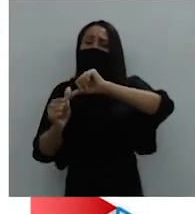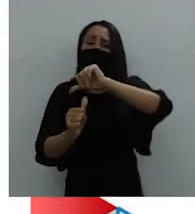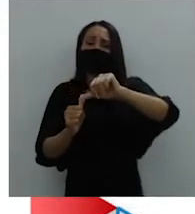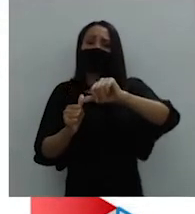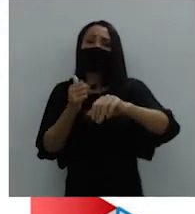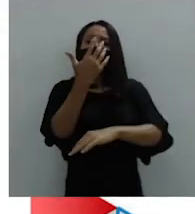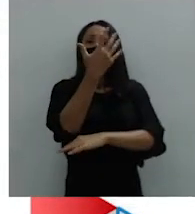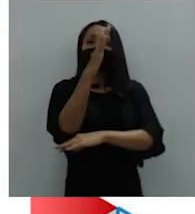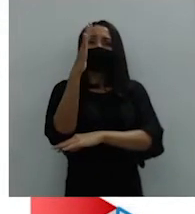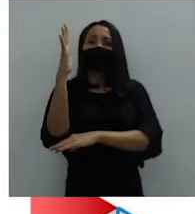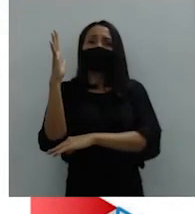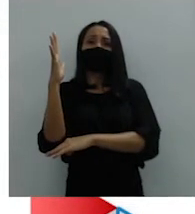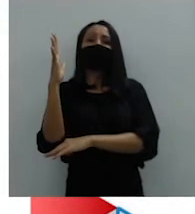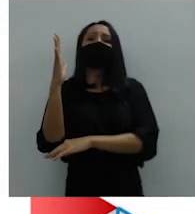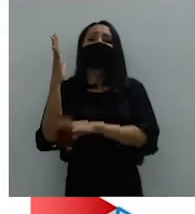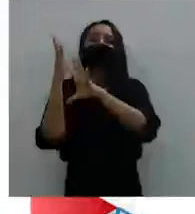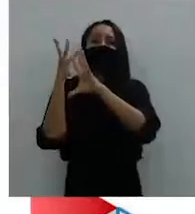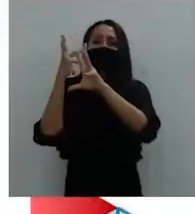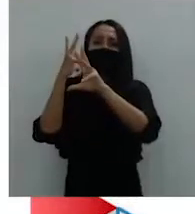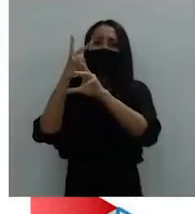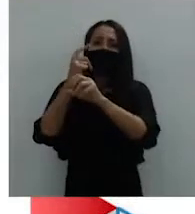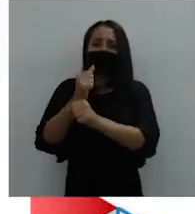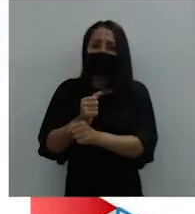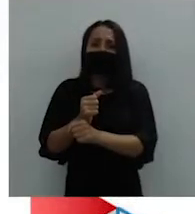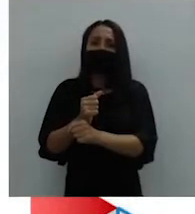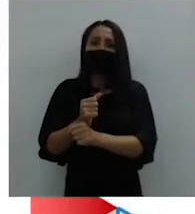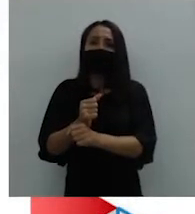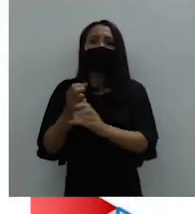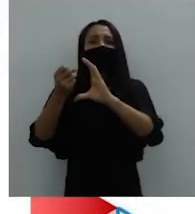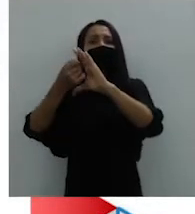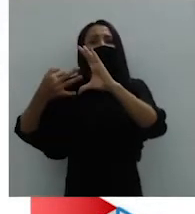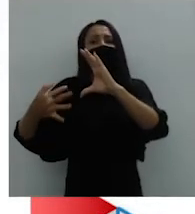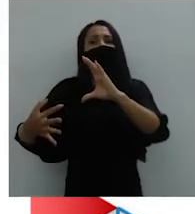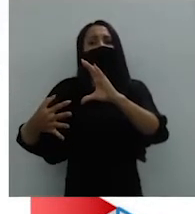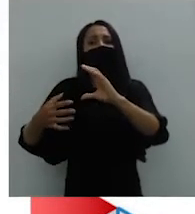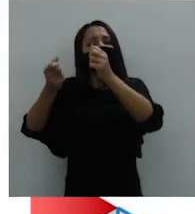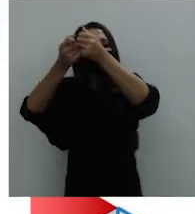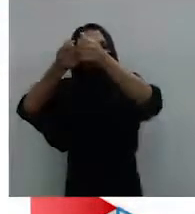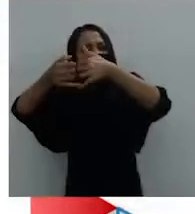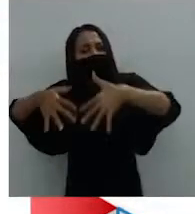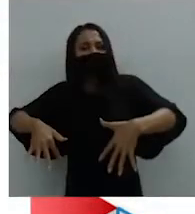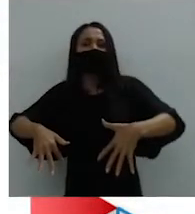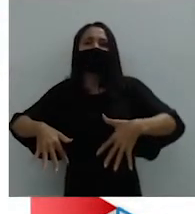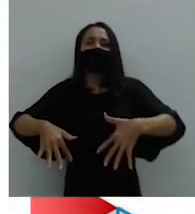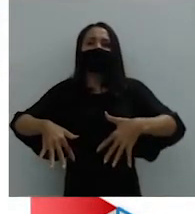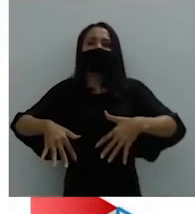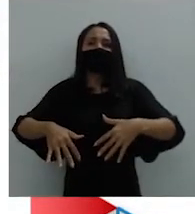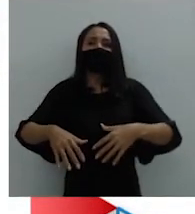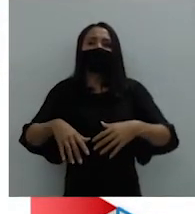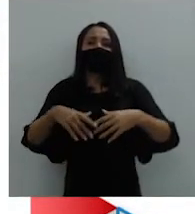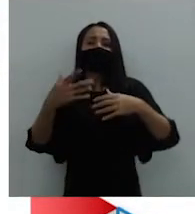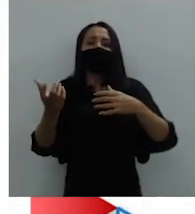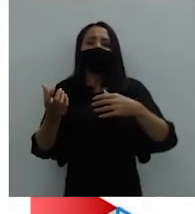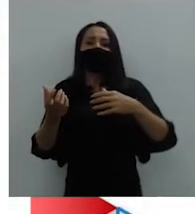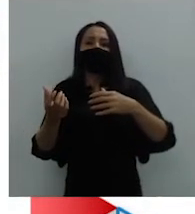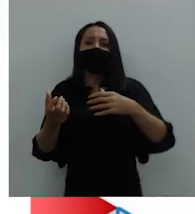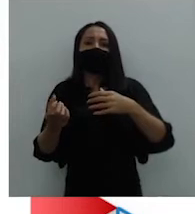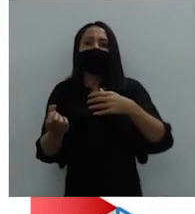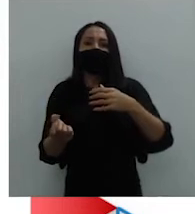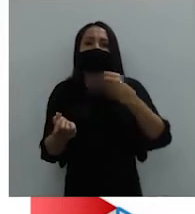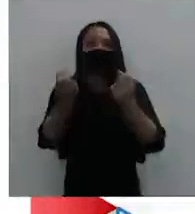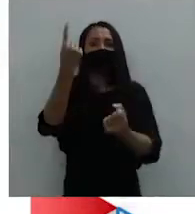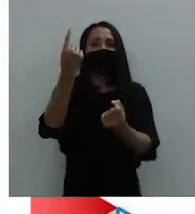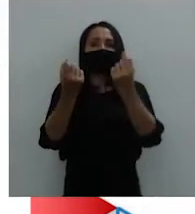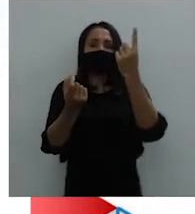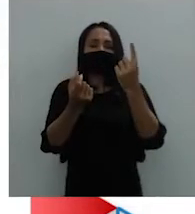são resultado de fatores naturais, certo? Como a alternância entre o dia e